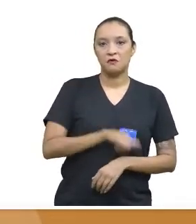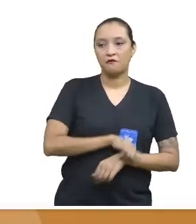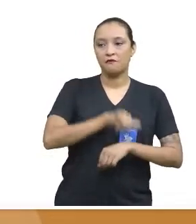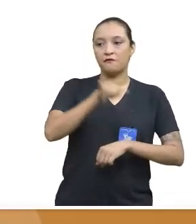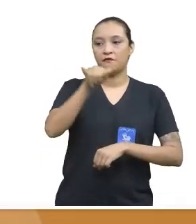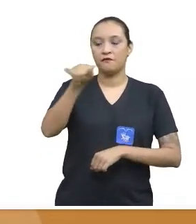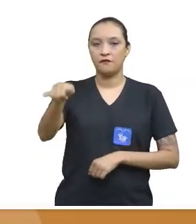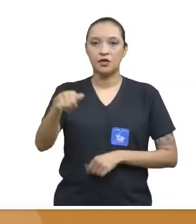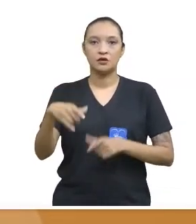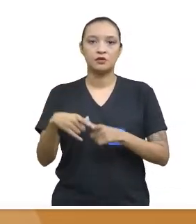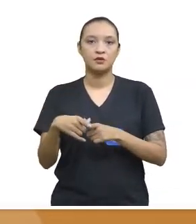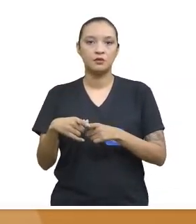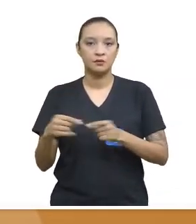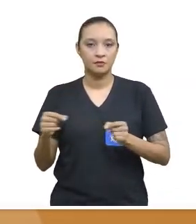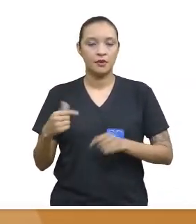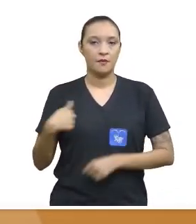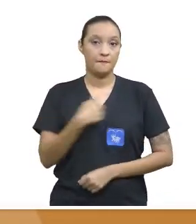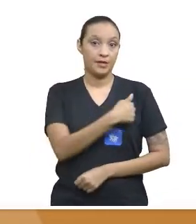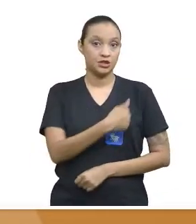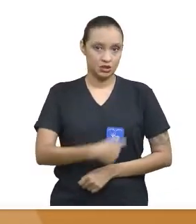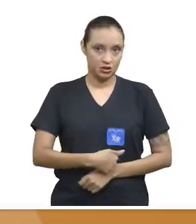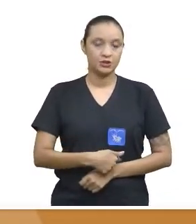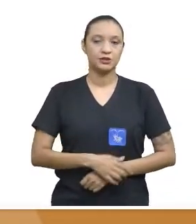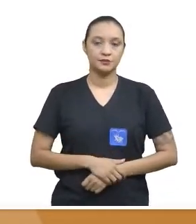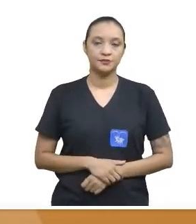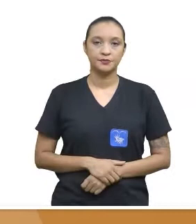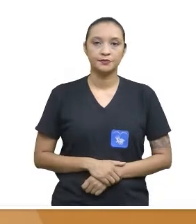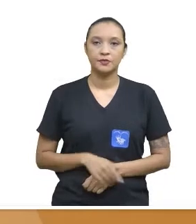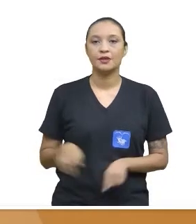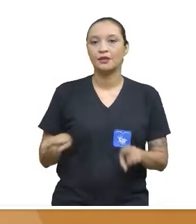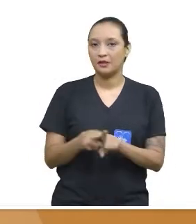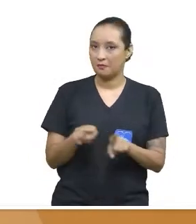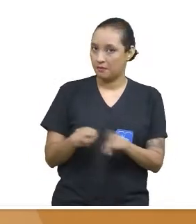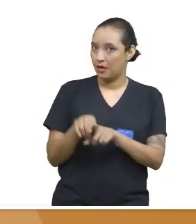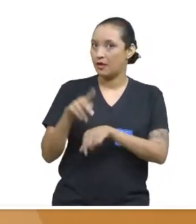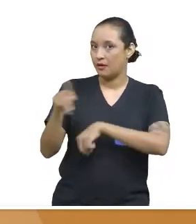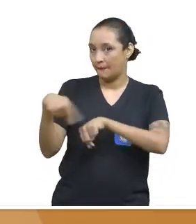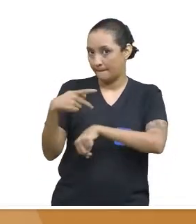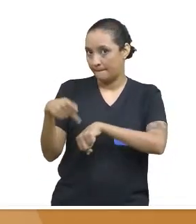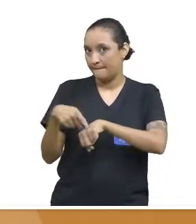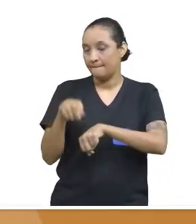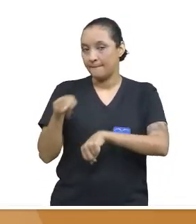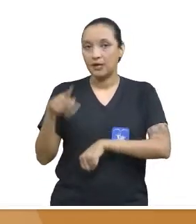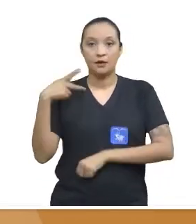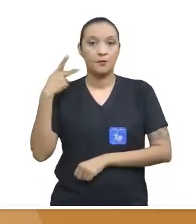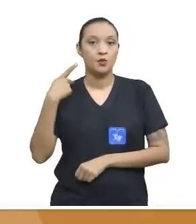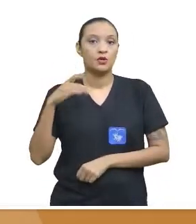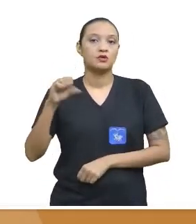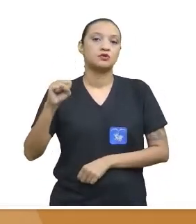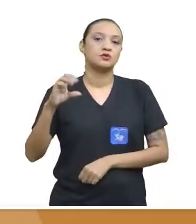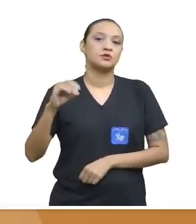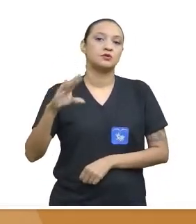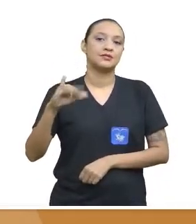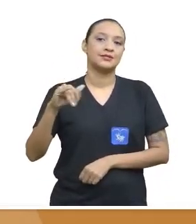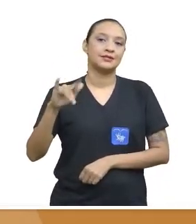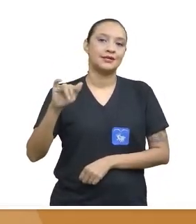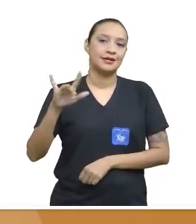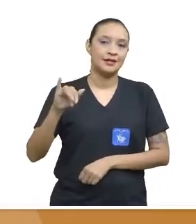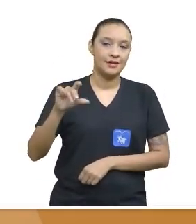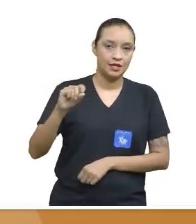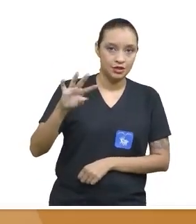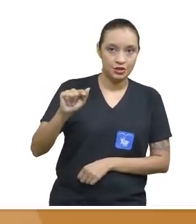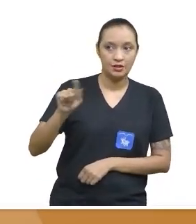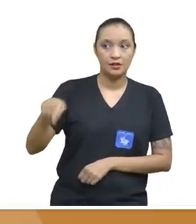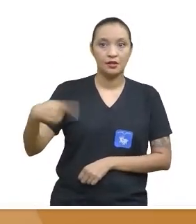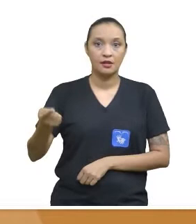comerciais. China também é um país socialista, então isso pesou bastante. Pesou bastante e ele acaba